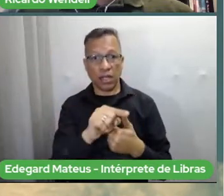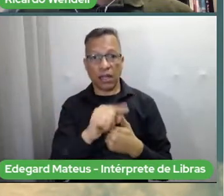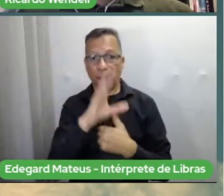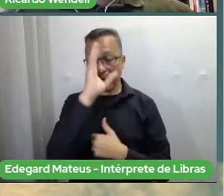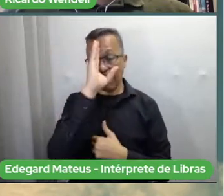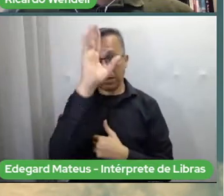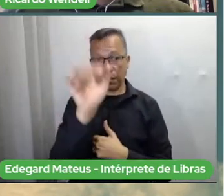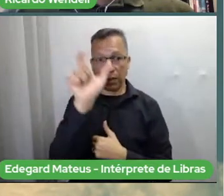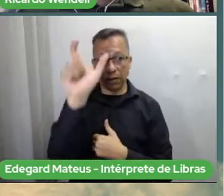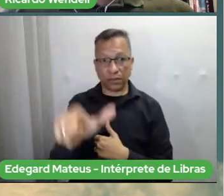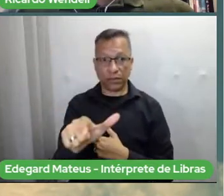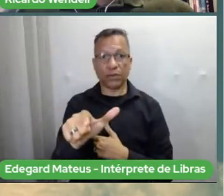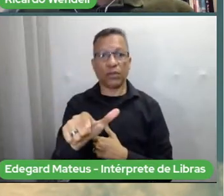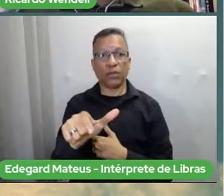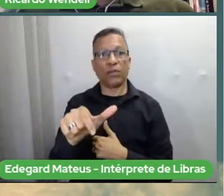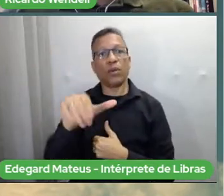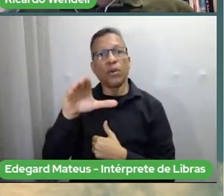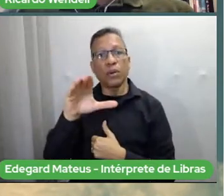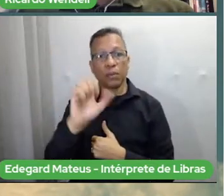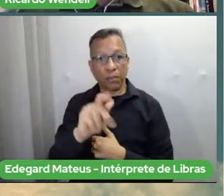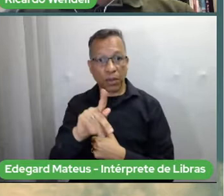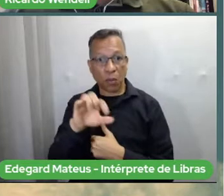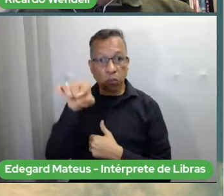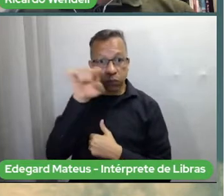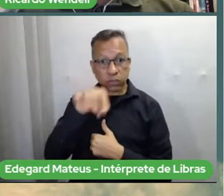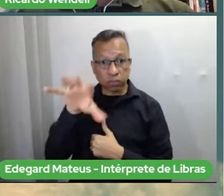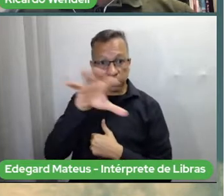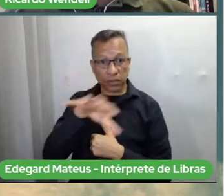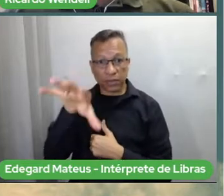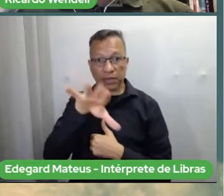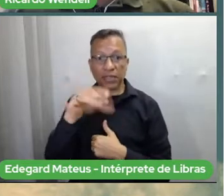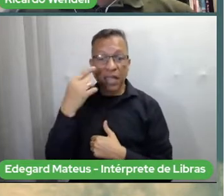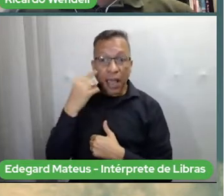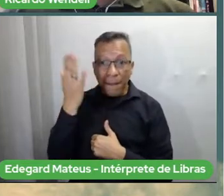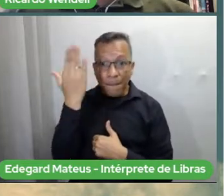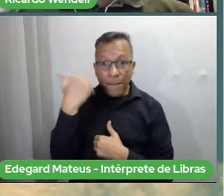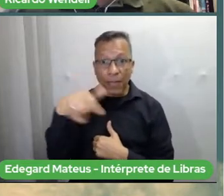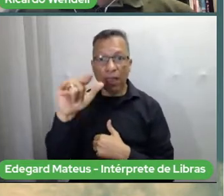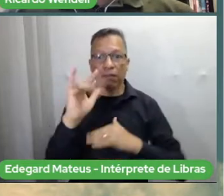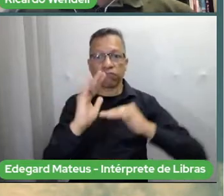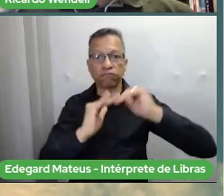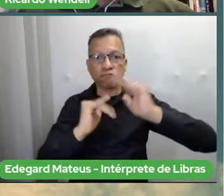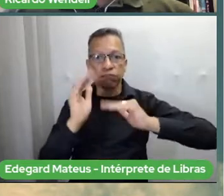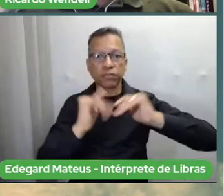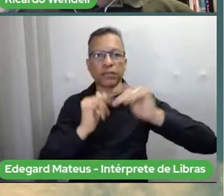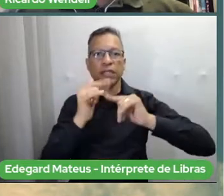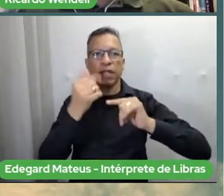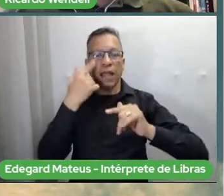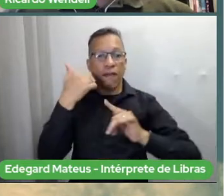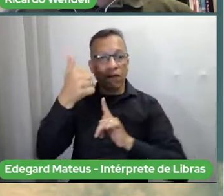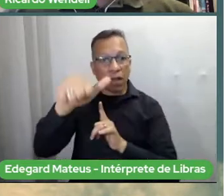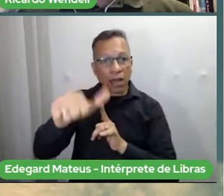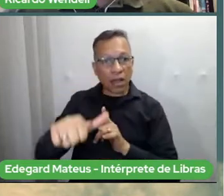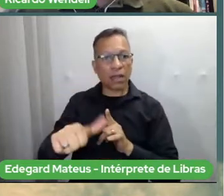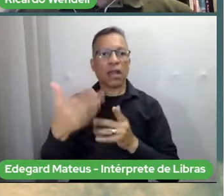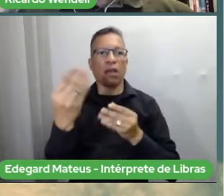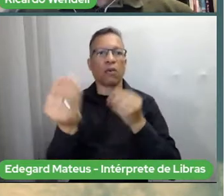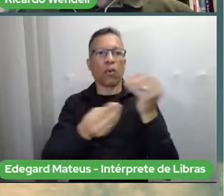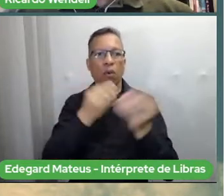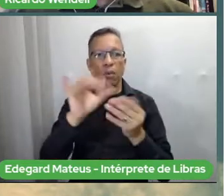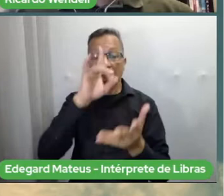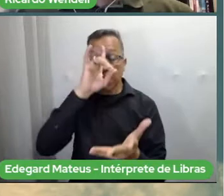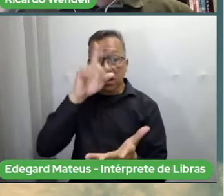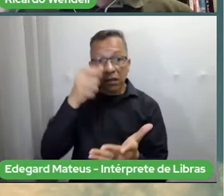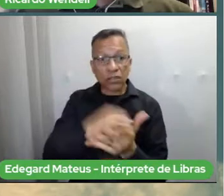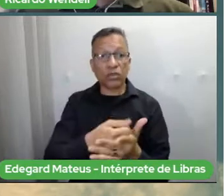do PO, que precisa acompanhar as métricas do seu produto, que precisa avaliar a performance, que precisa decidir quais features ele